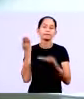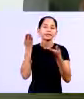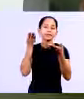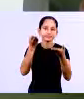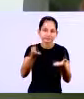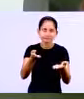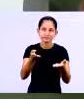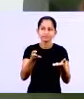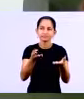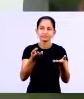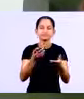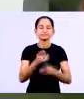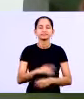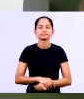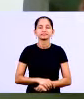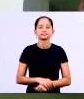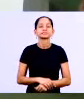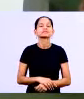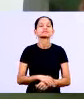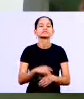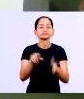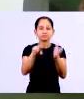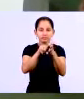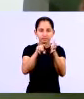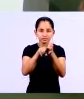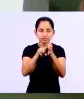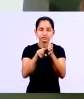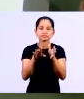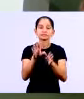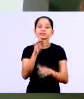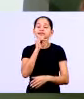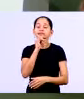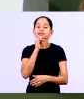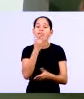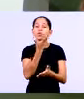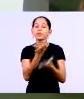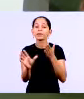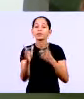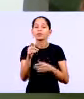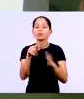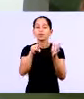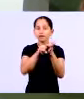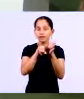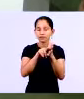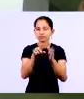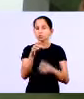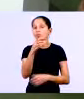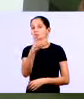erro de crase aqui, mas bem-vindo caiu o hífen. Não caiu o hífen